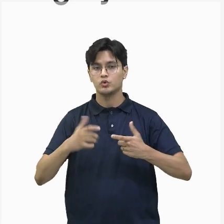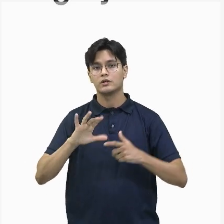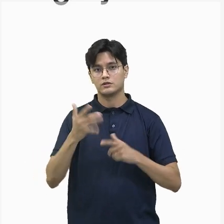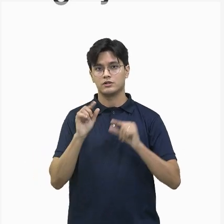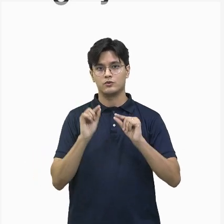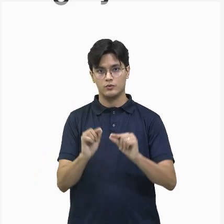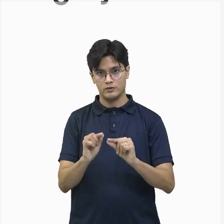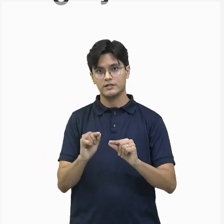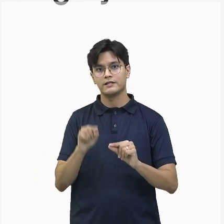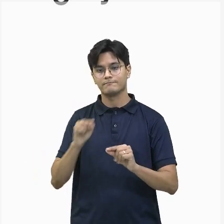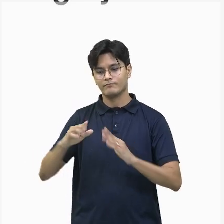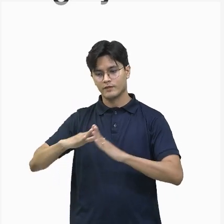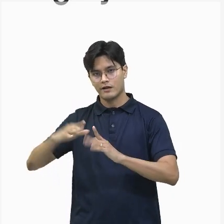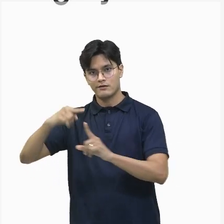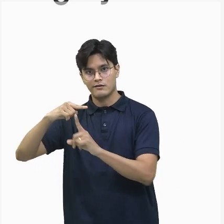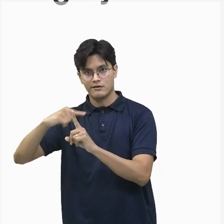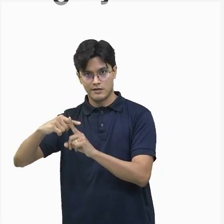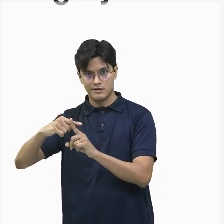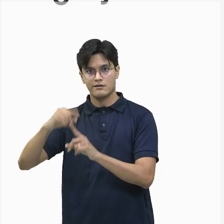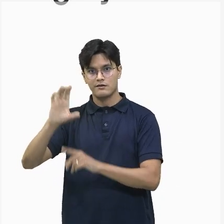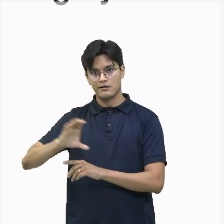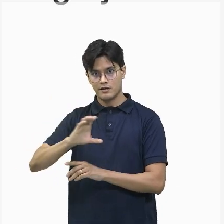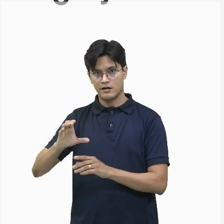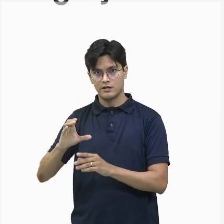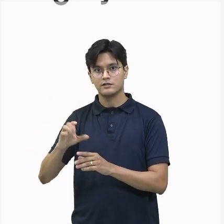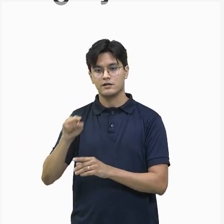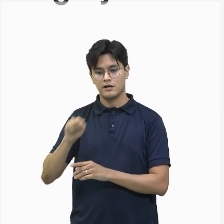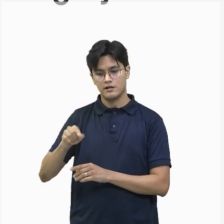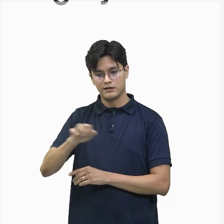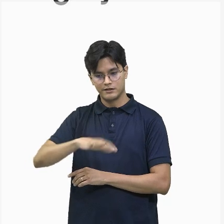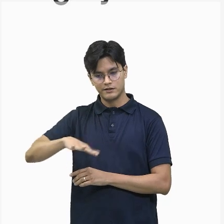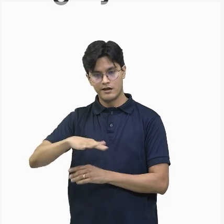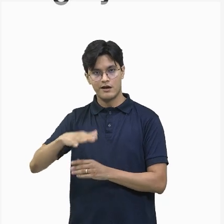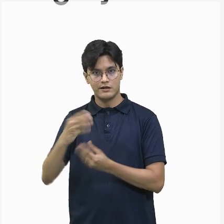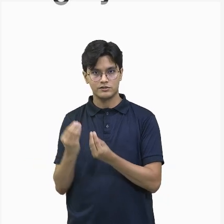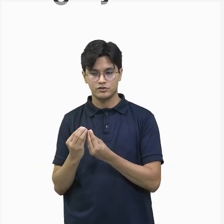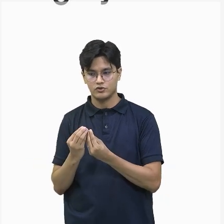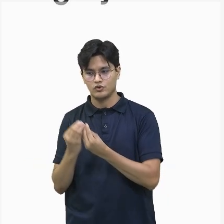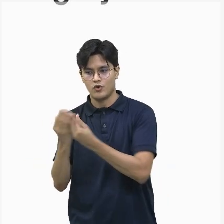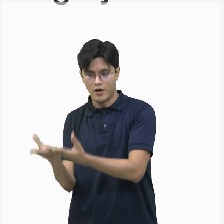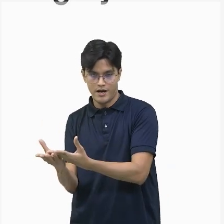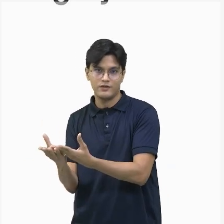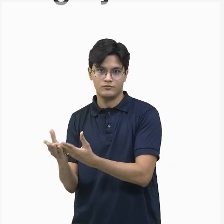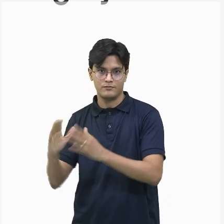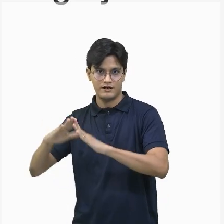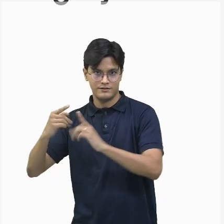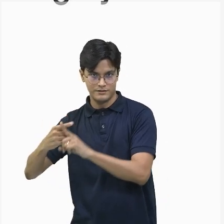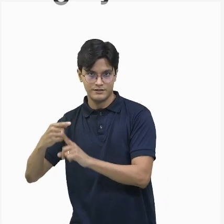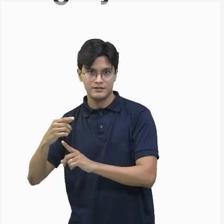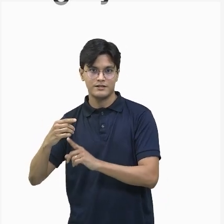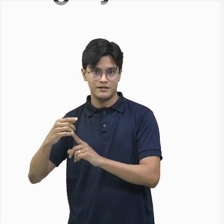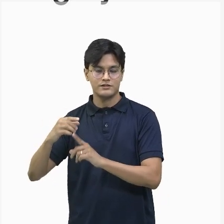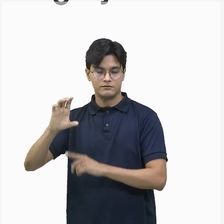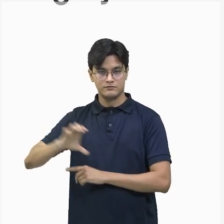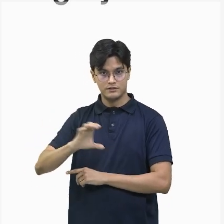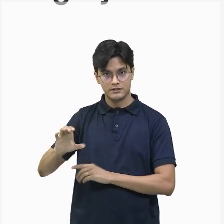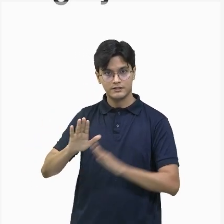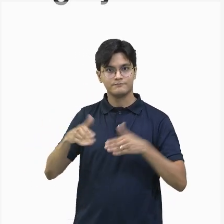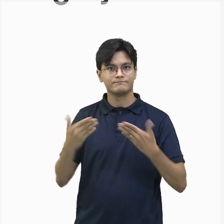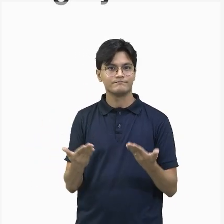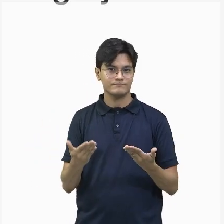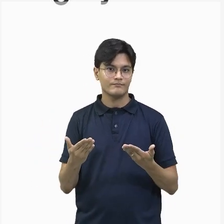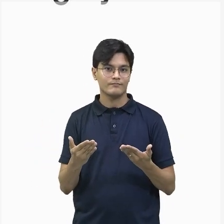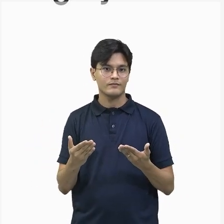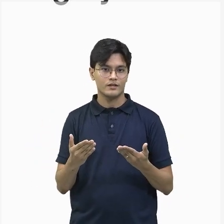doaram à igreja parte das terras conquistadas, então, aí, desse outro povo bárbaro que era, então, o quê? Os